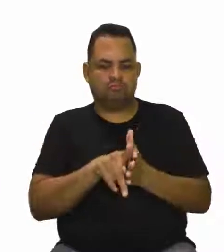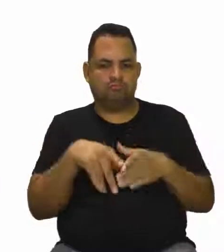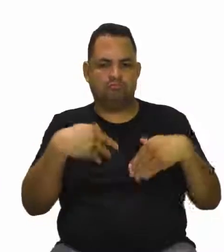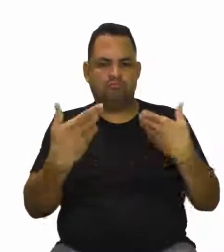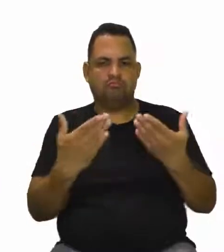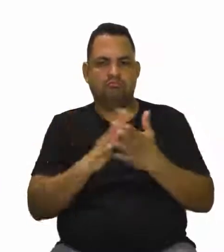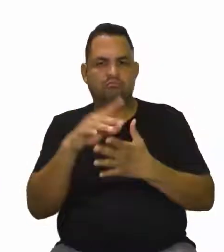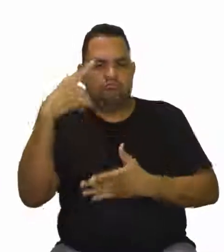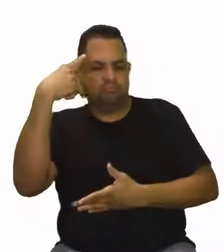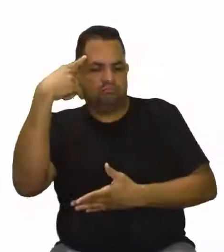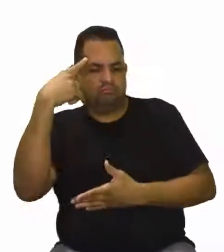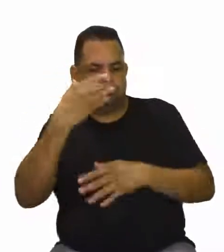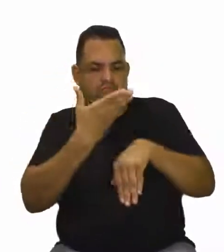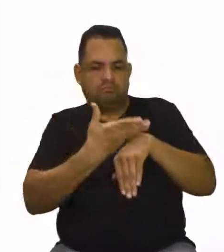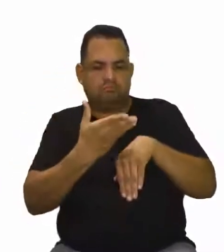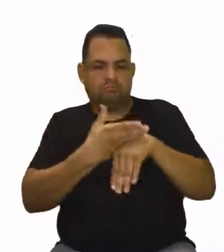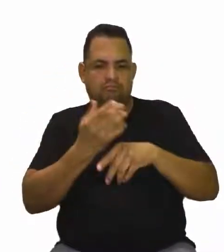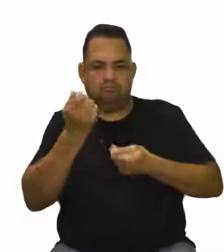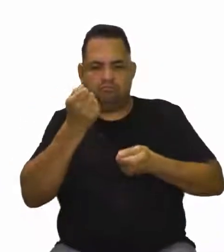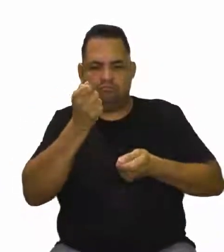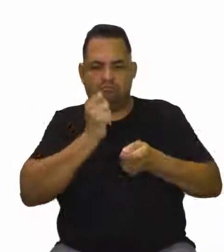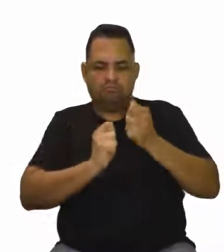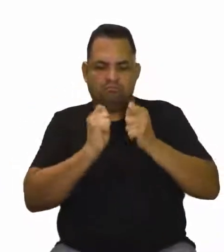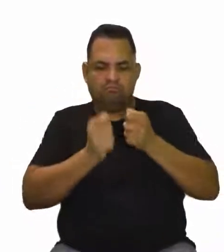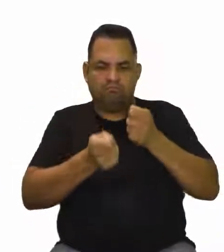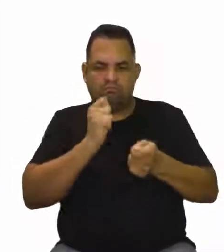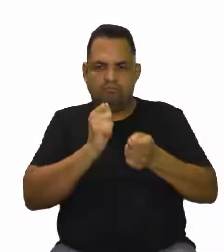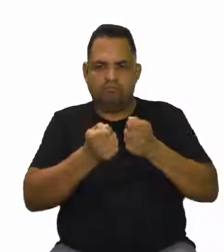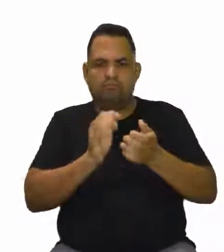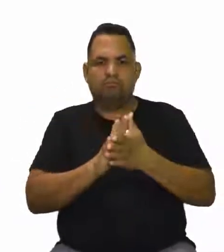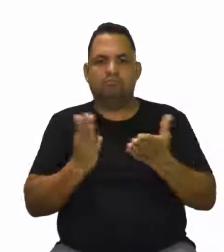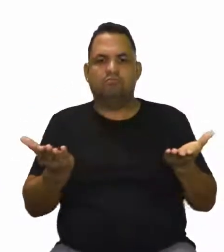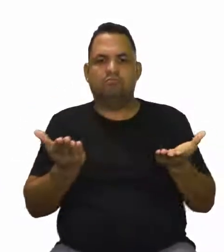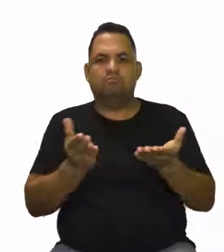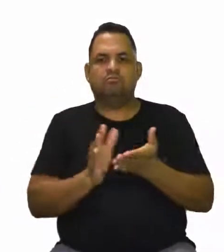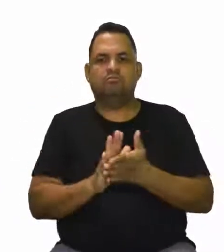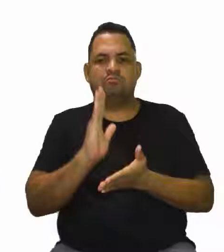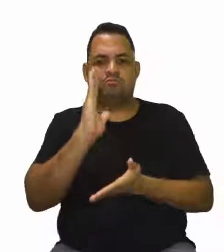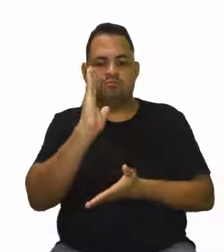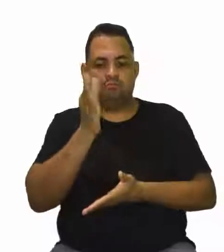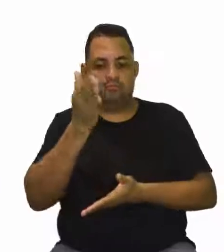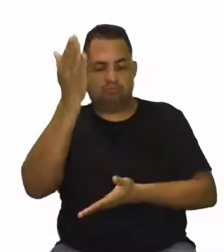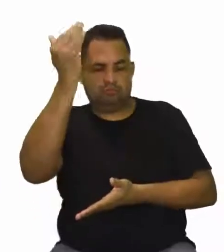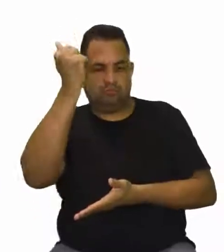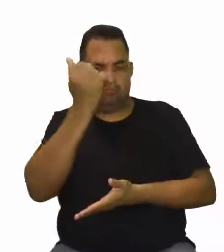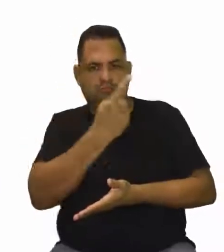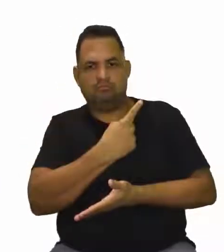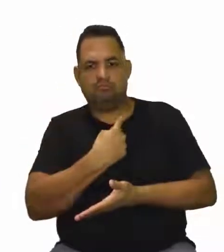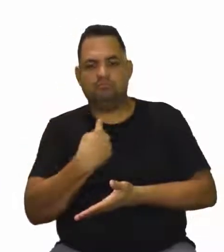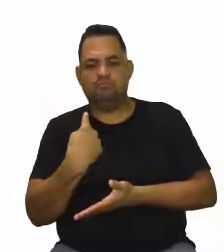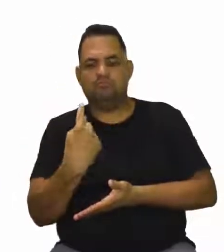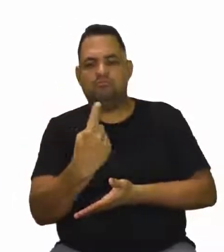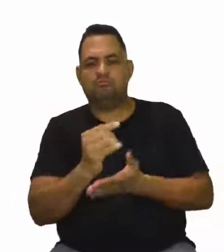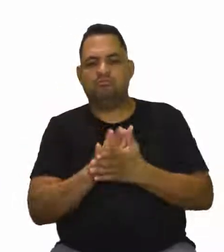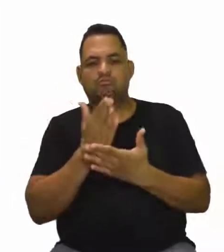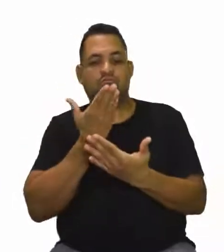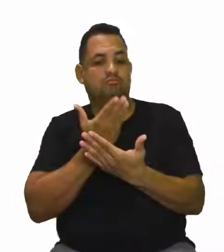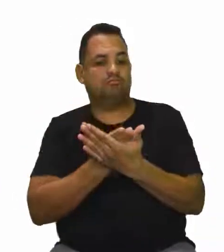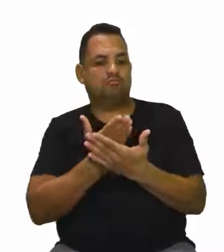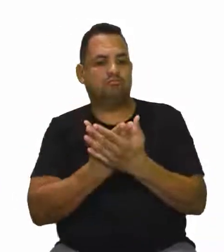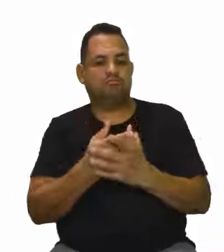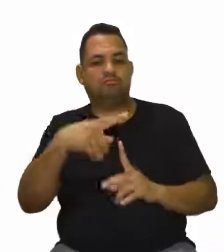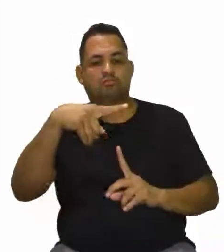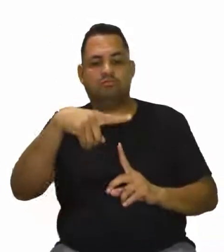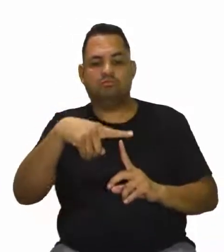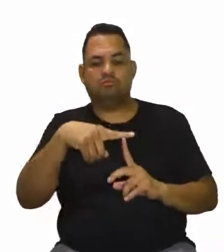dito, pensando já o treinamento funcional. Então por aqui a gente já sabe que nós vamos estudar um tipo de ginástica